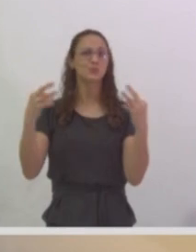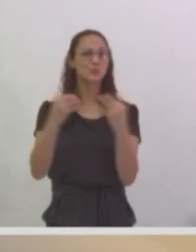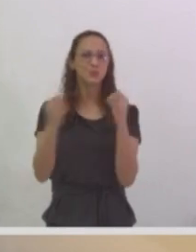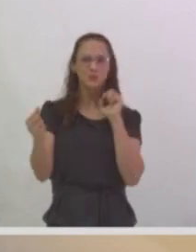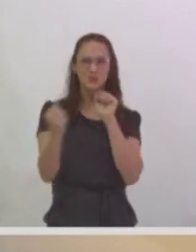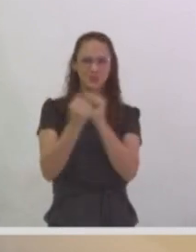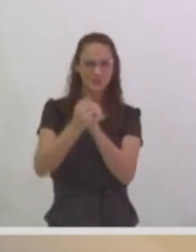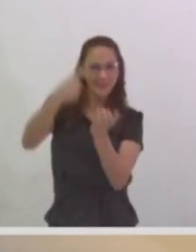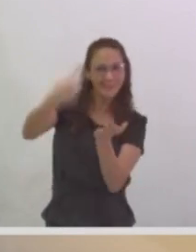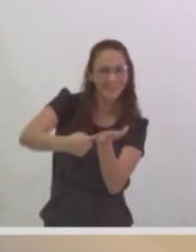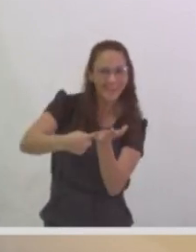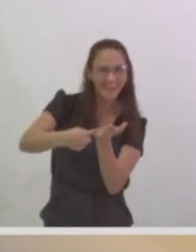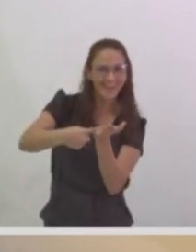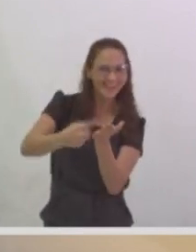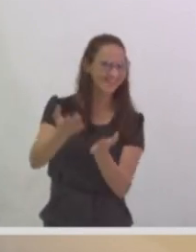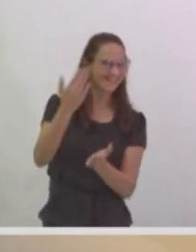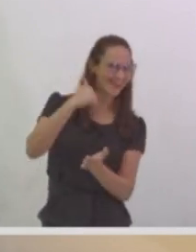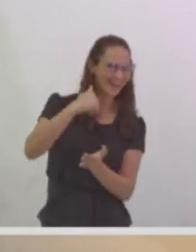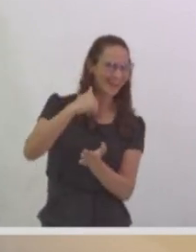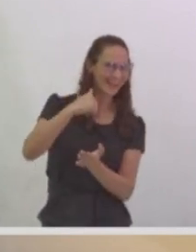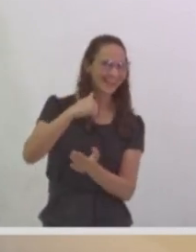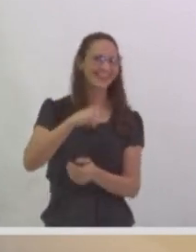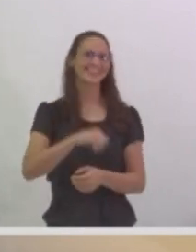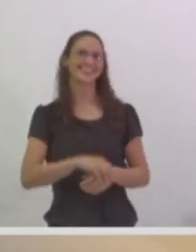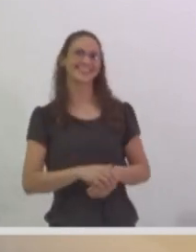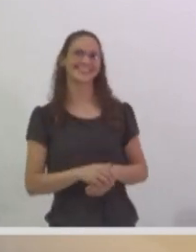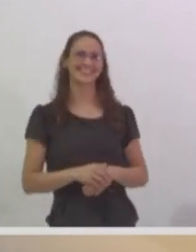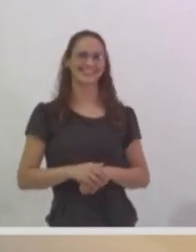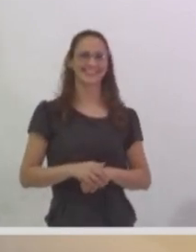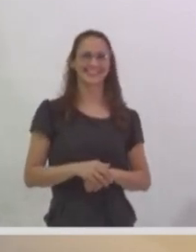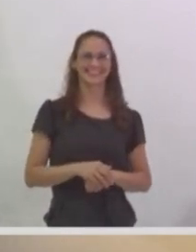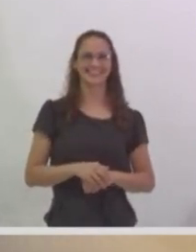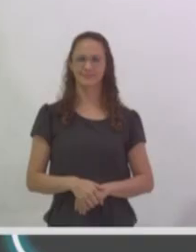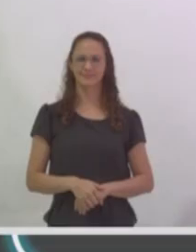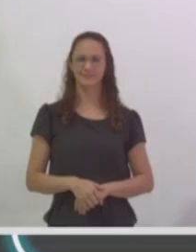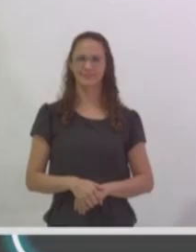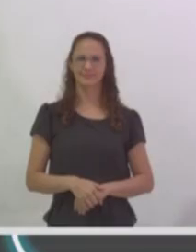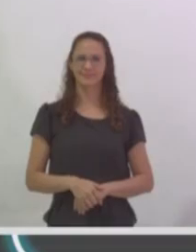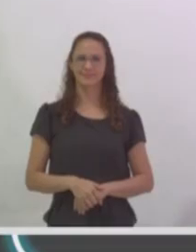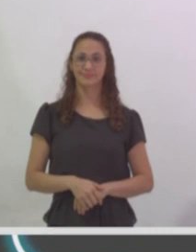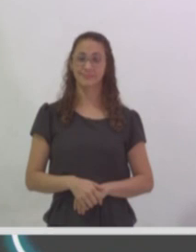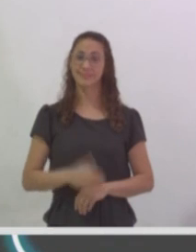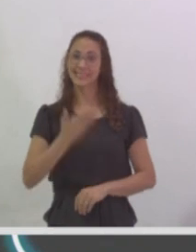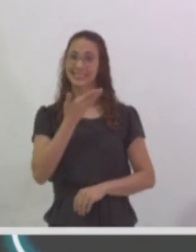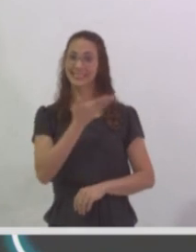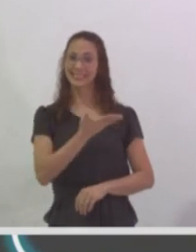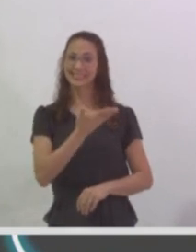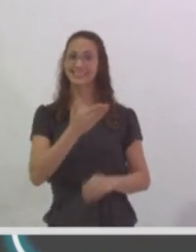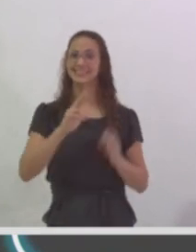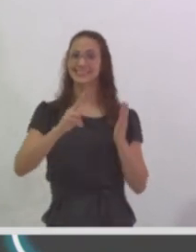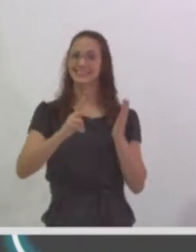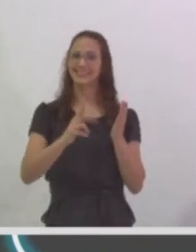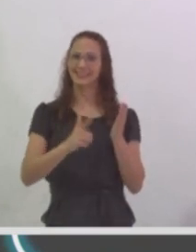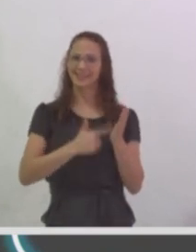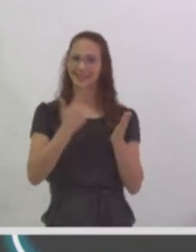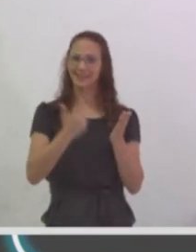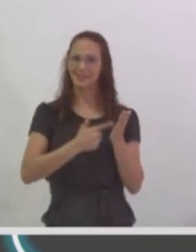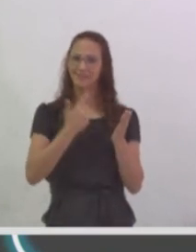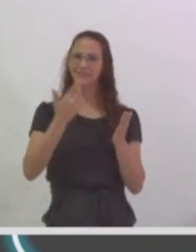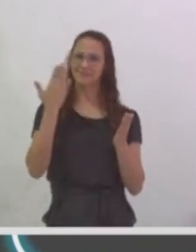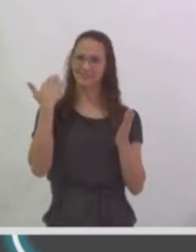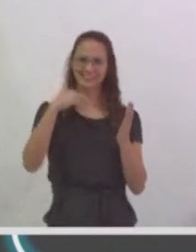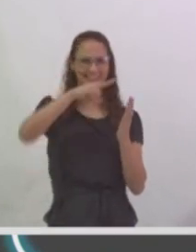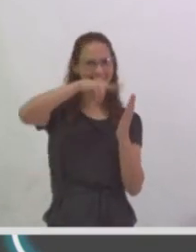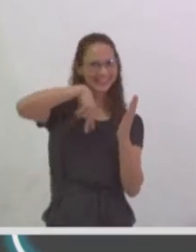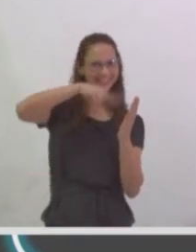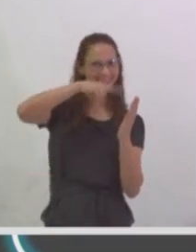Vamos lá? Pirata de palavras? Vem comigo, marujinhos e marujinhas. Vamos lá, na tela. Esse foi o livro que foi lido na aula passada, Pirata de